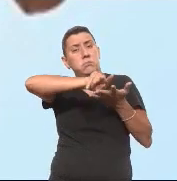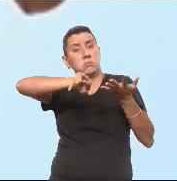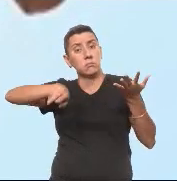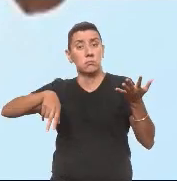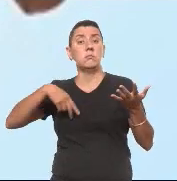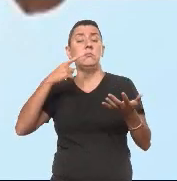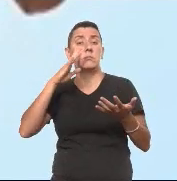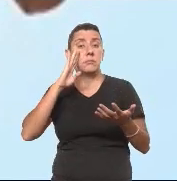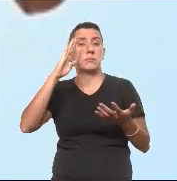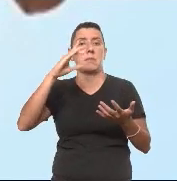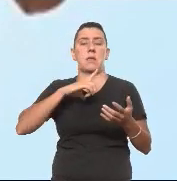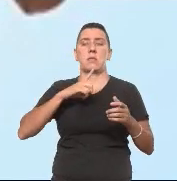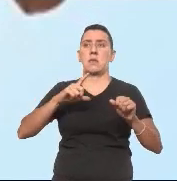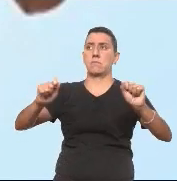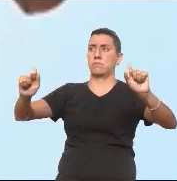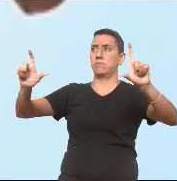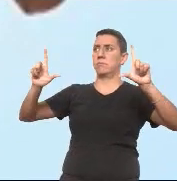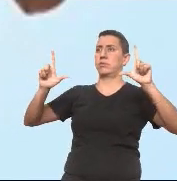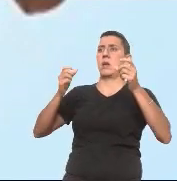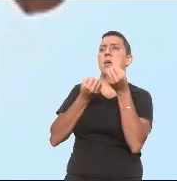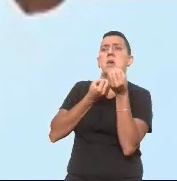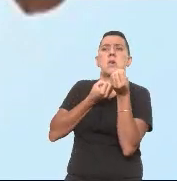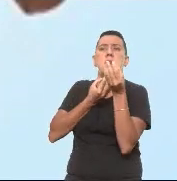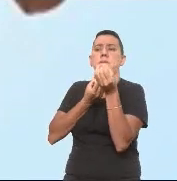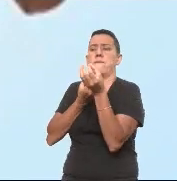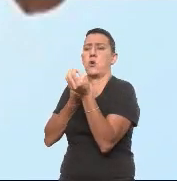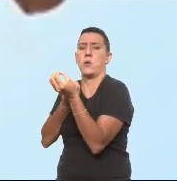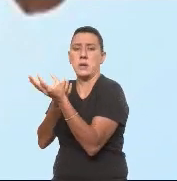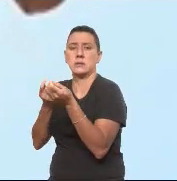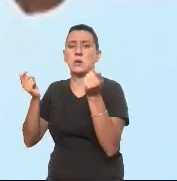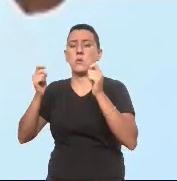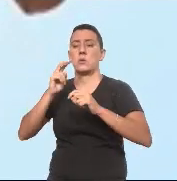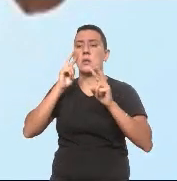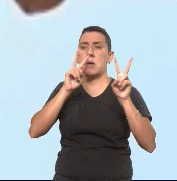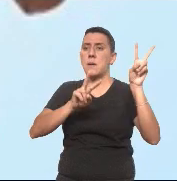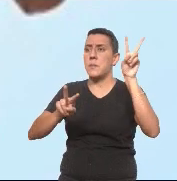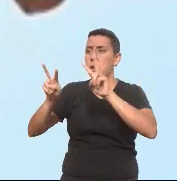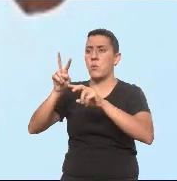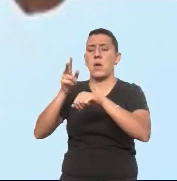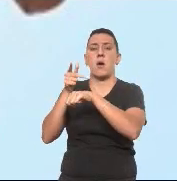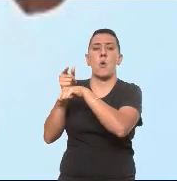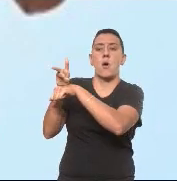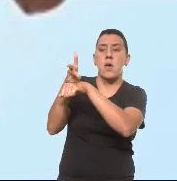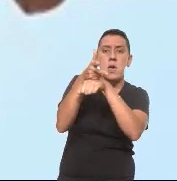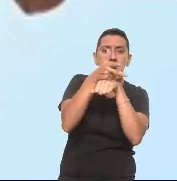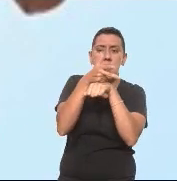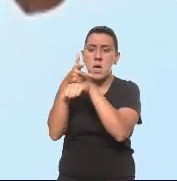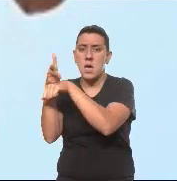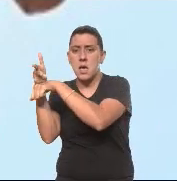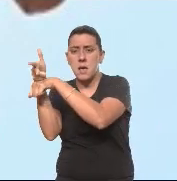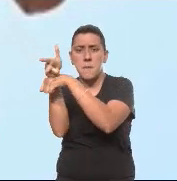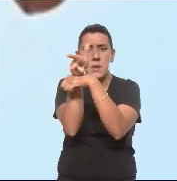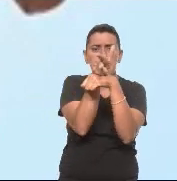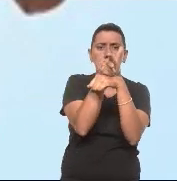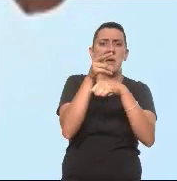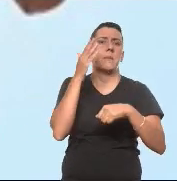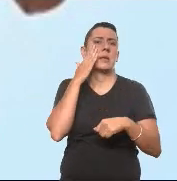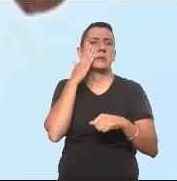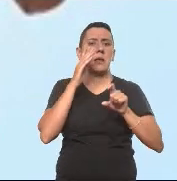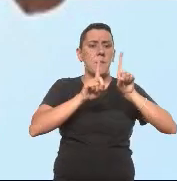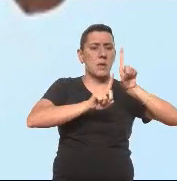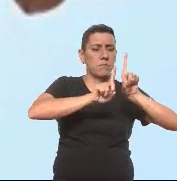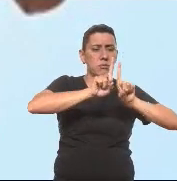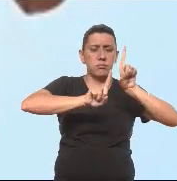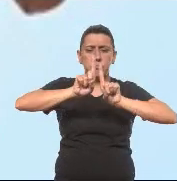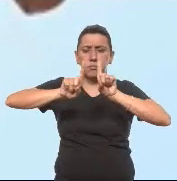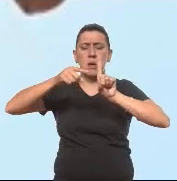demonstrado de um grande painel de informações onde eu vou ter e posso olhar as câmeras posso olhar os sensores posso olhar os índices